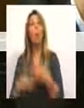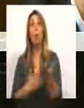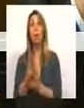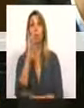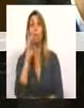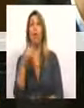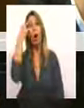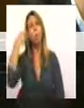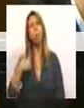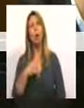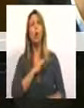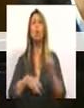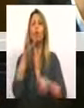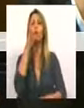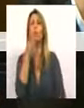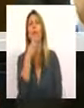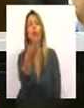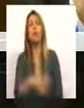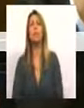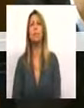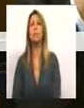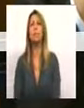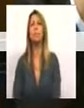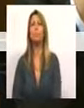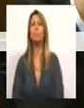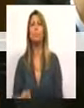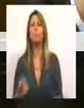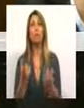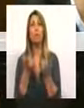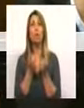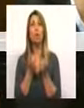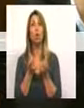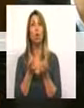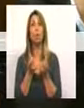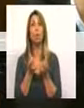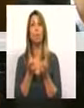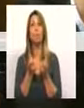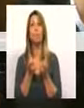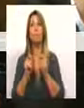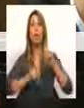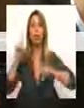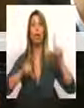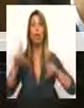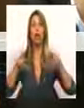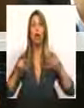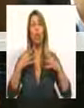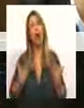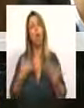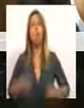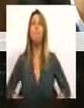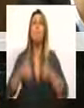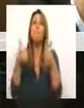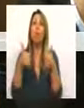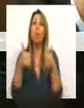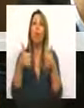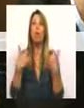e eu sei que os seus dados dirão que os dóceis nos seus índices estatísticos estão melhores acontece que